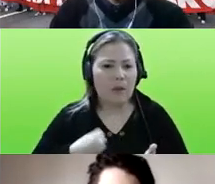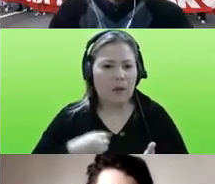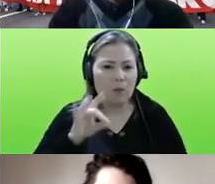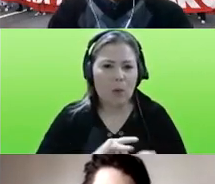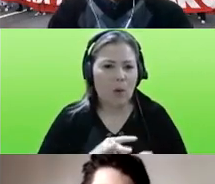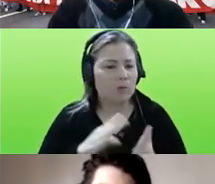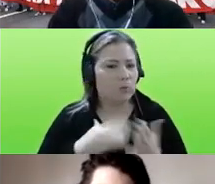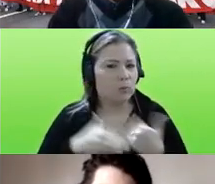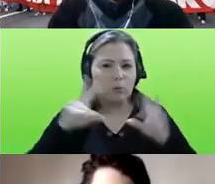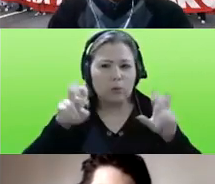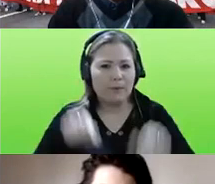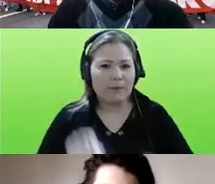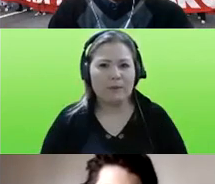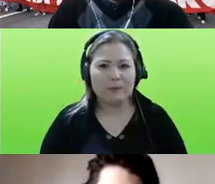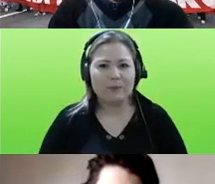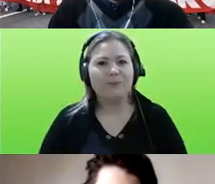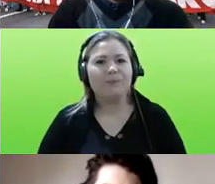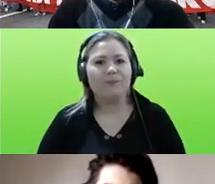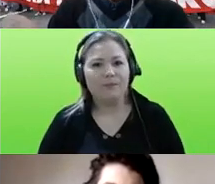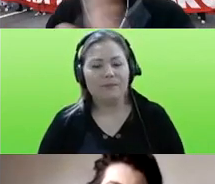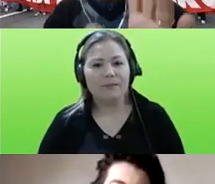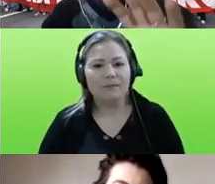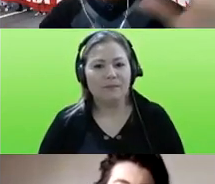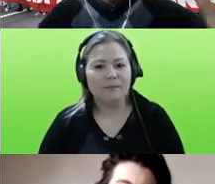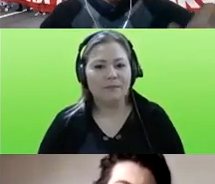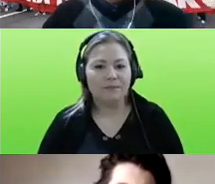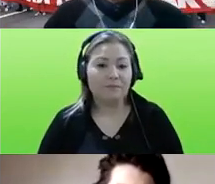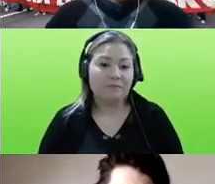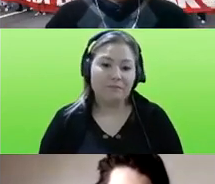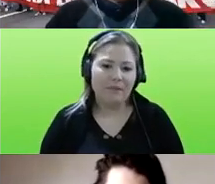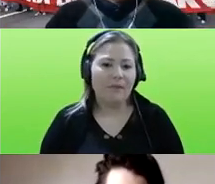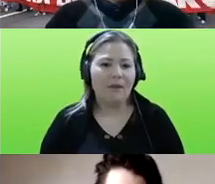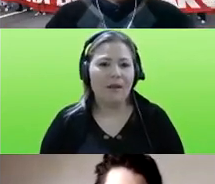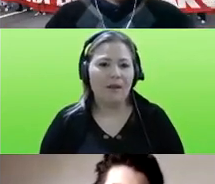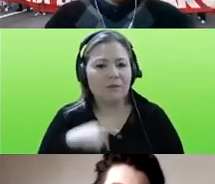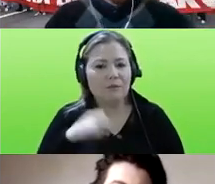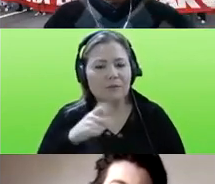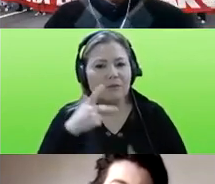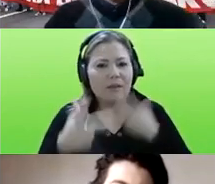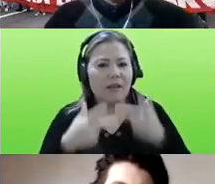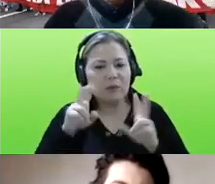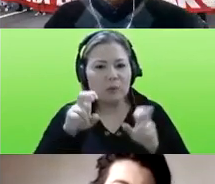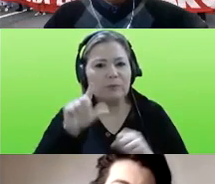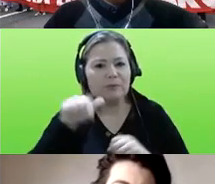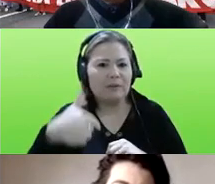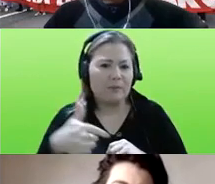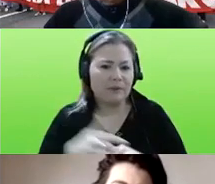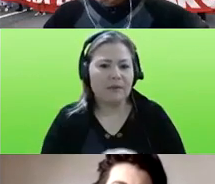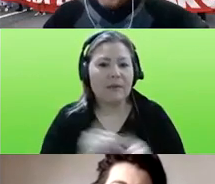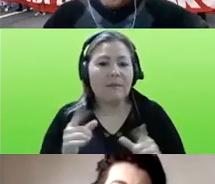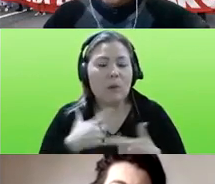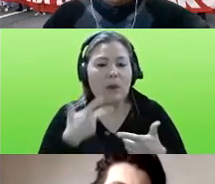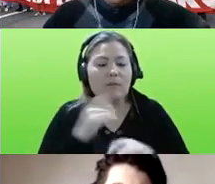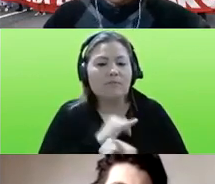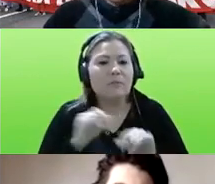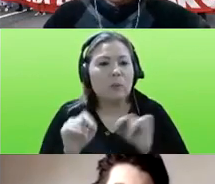isso. Não é? Enfim, isso a gente pode falar sobre isso mais adiante, mas eu quero dizer que